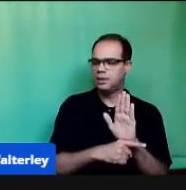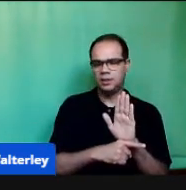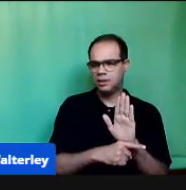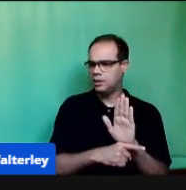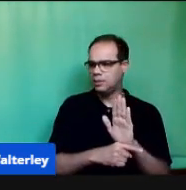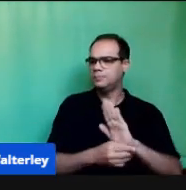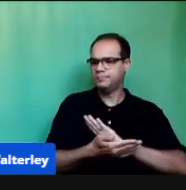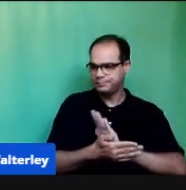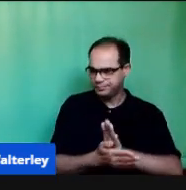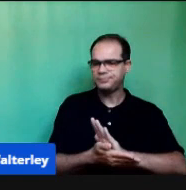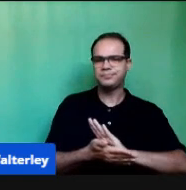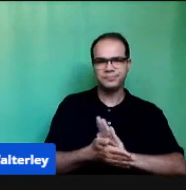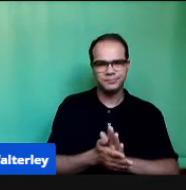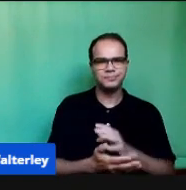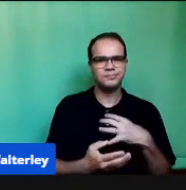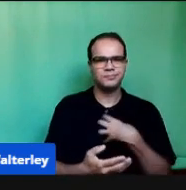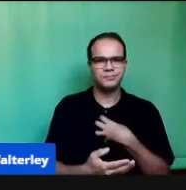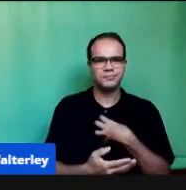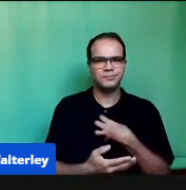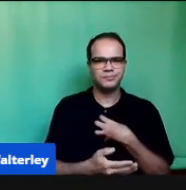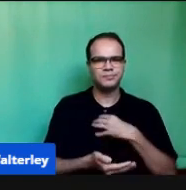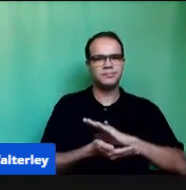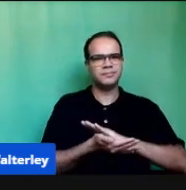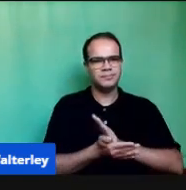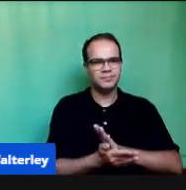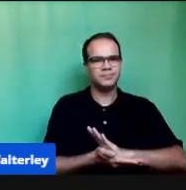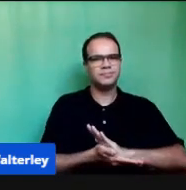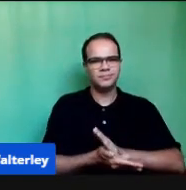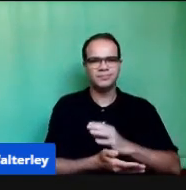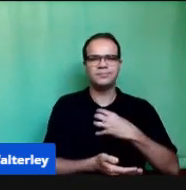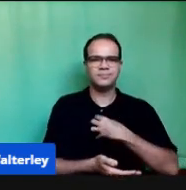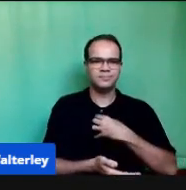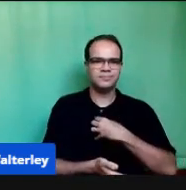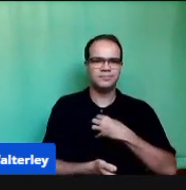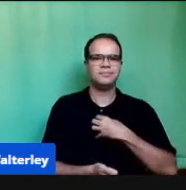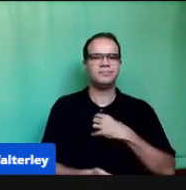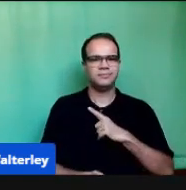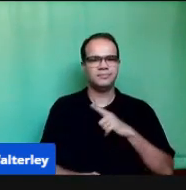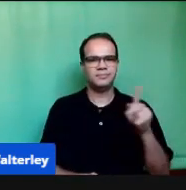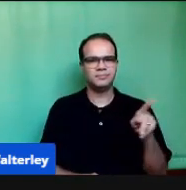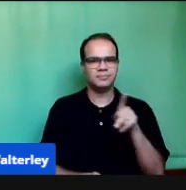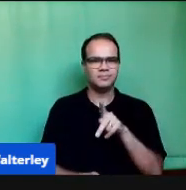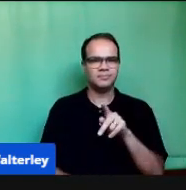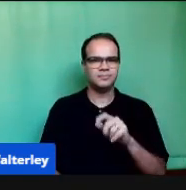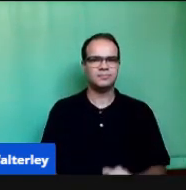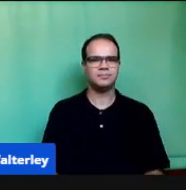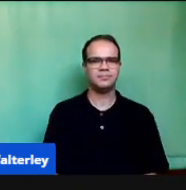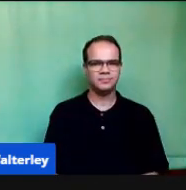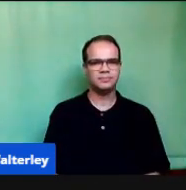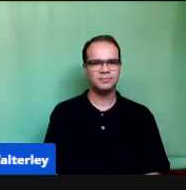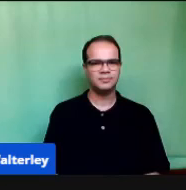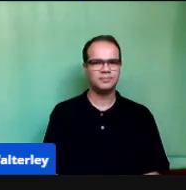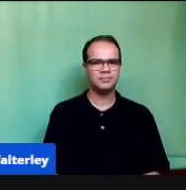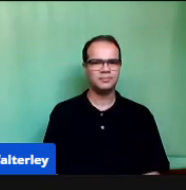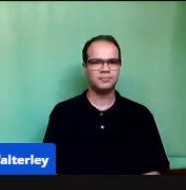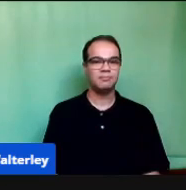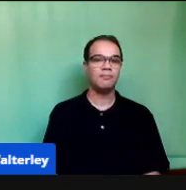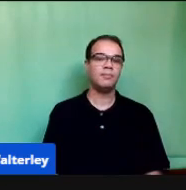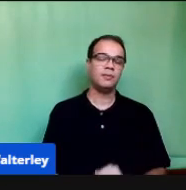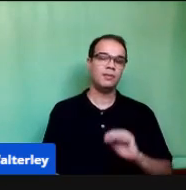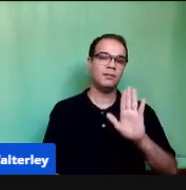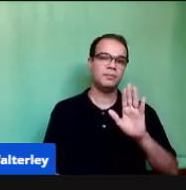à violência que eu sofria. Então, isso é um grande desafio. Mas eu, por outros processos de socialização